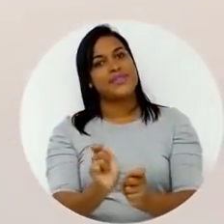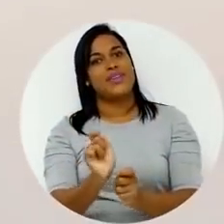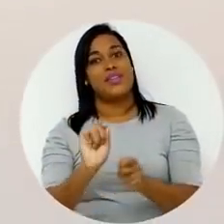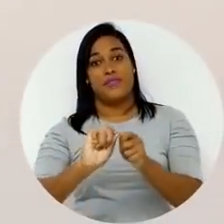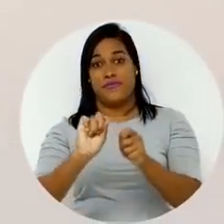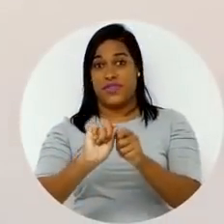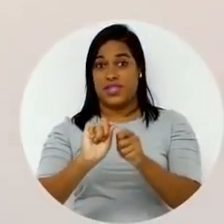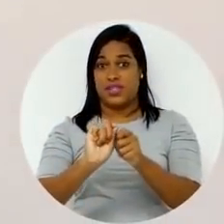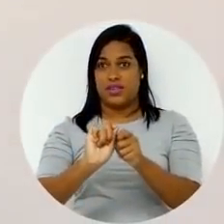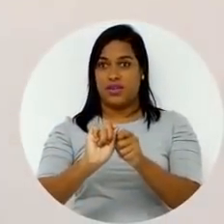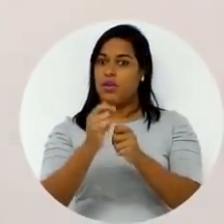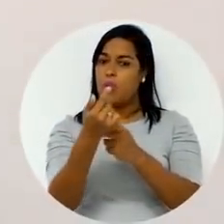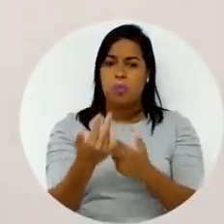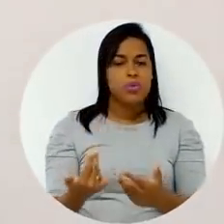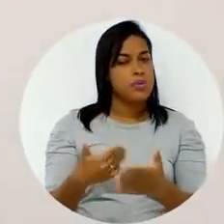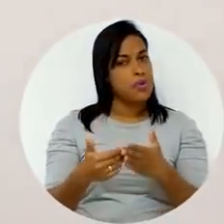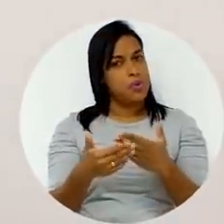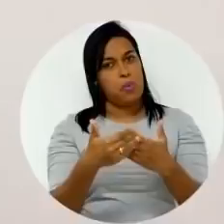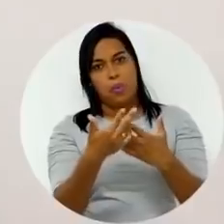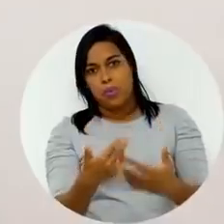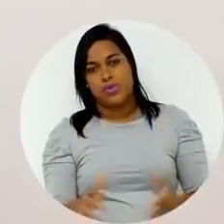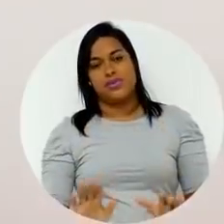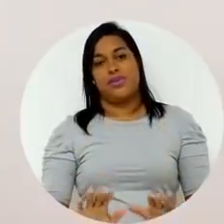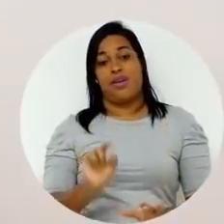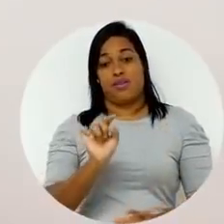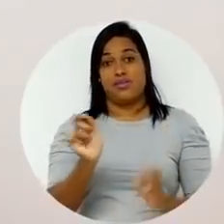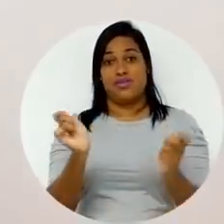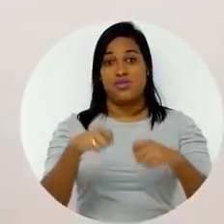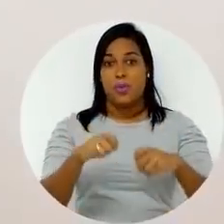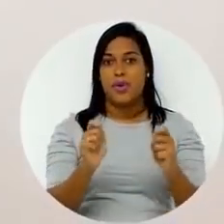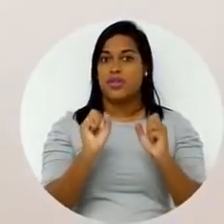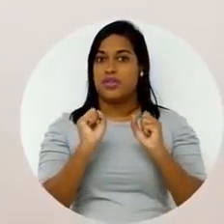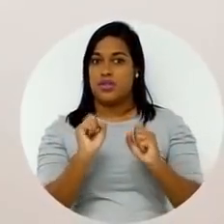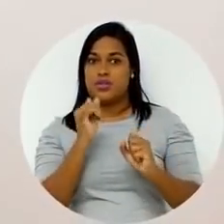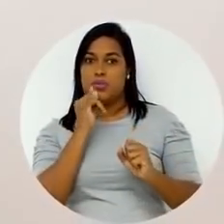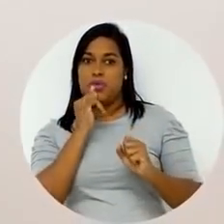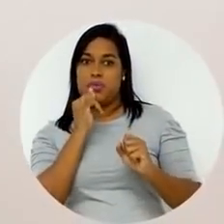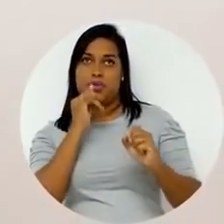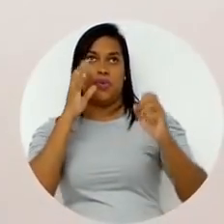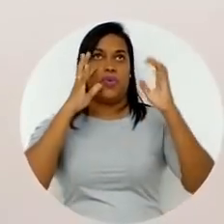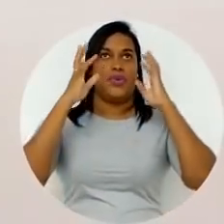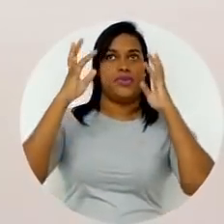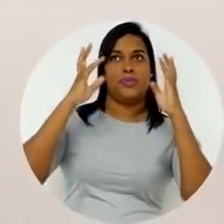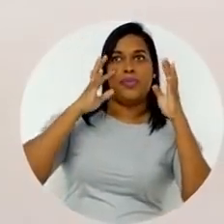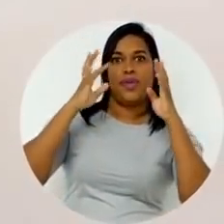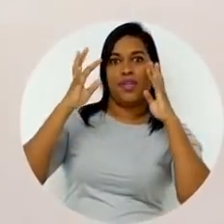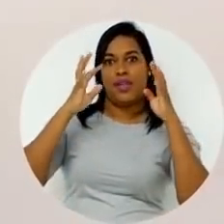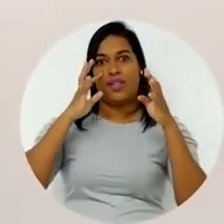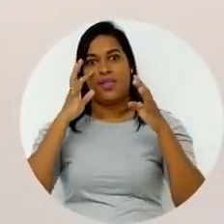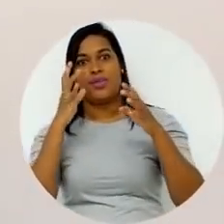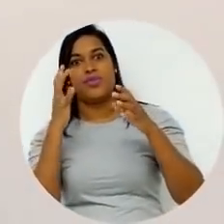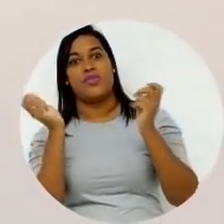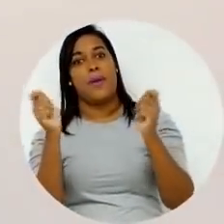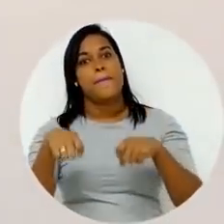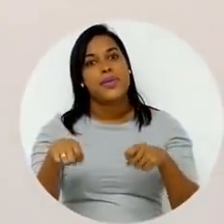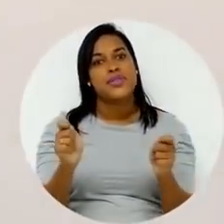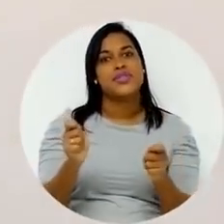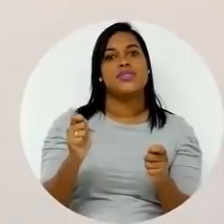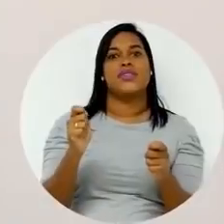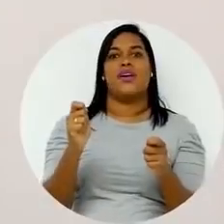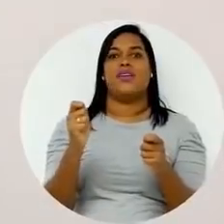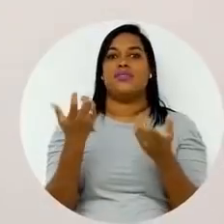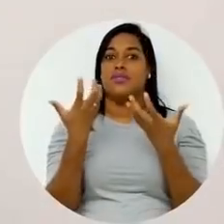capacidade de fazermos algo. E essas competências, elas podem ser através de conhecimentos, de habilidades,